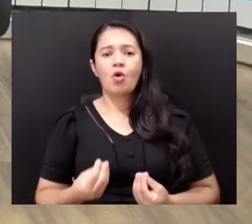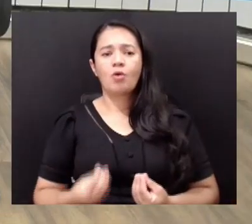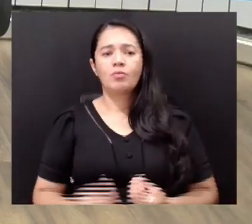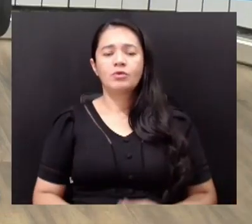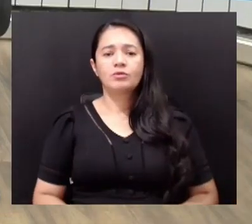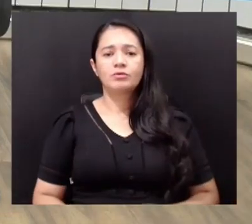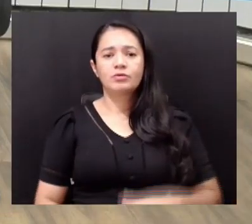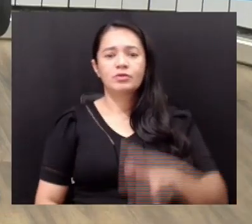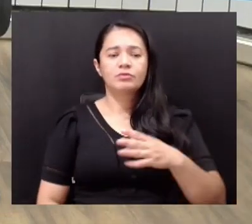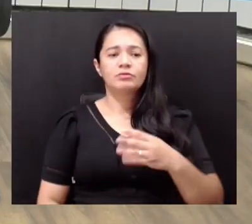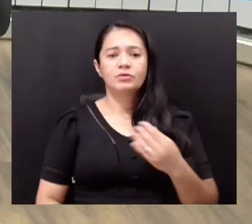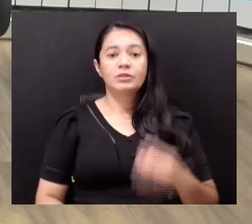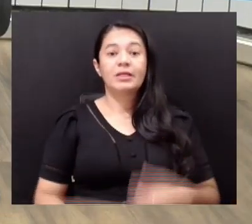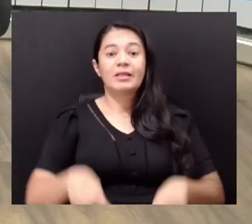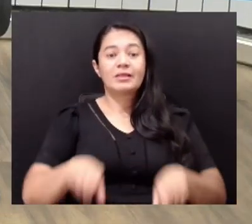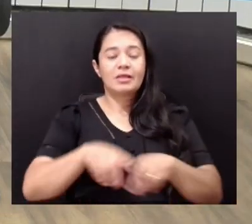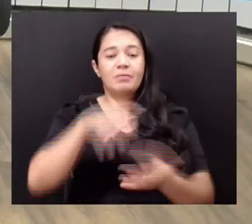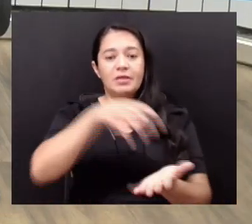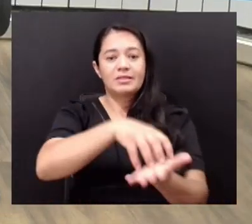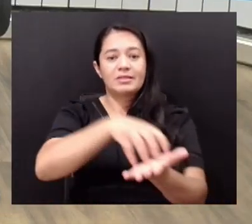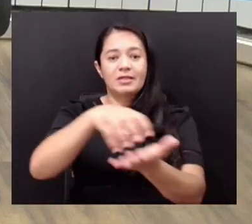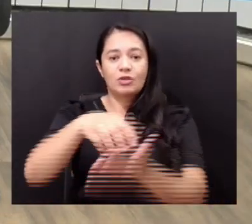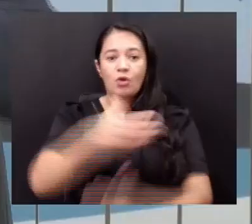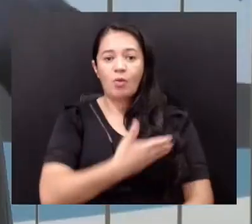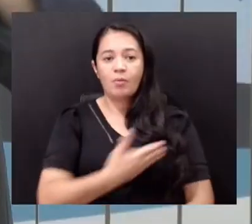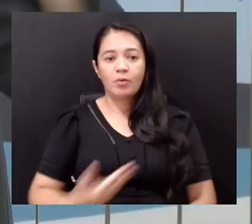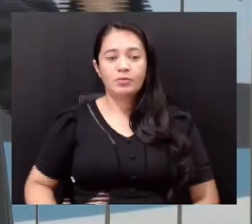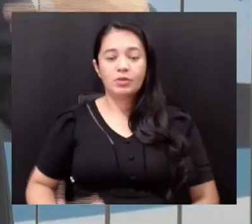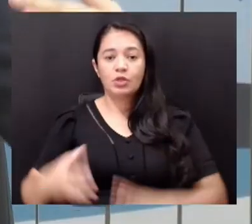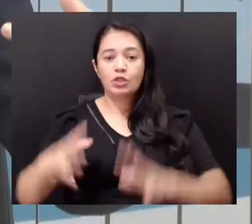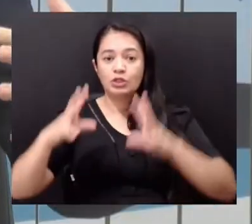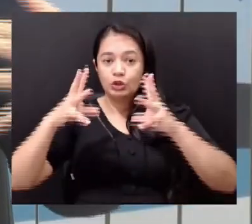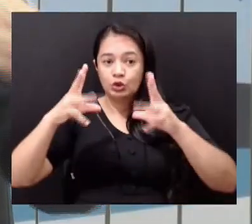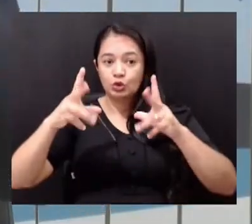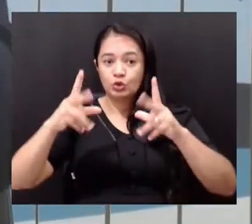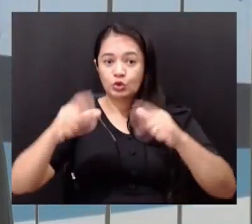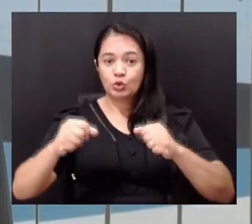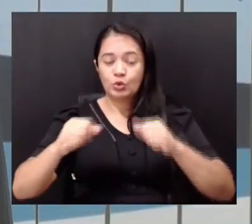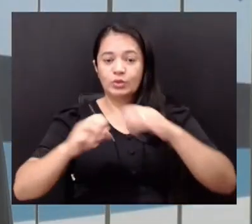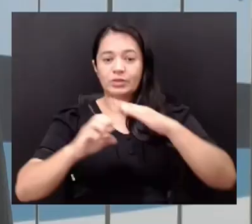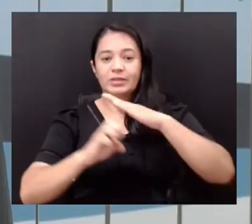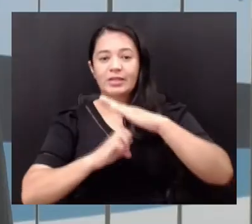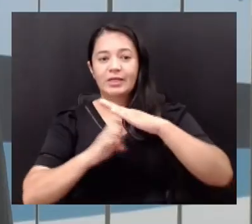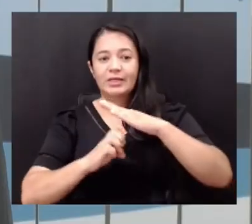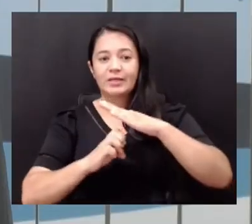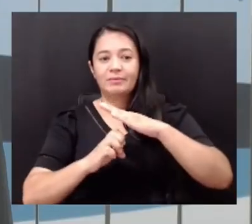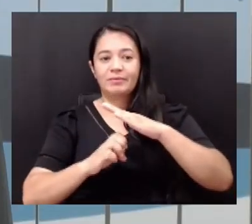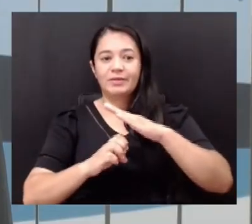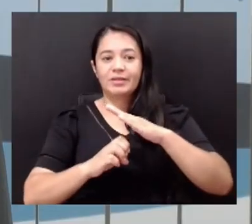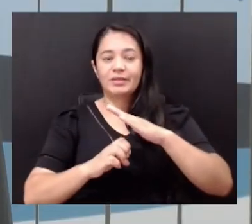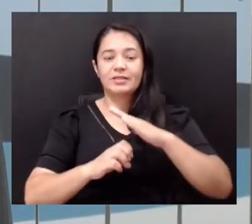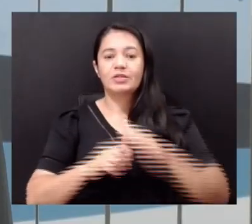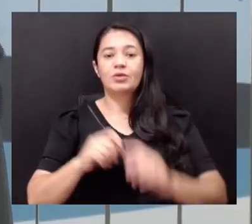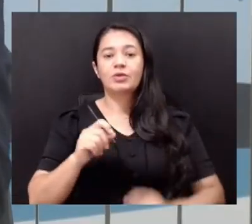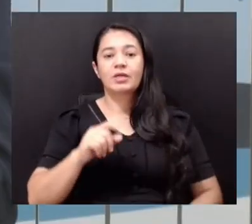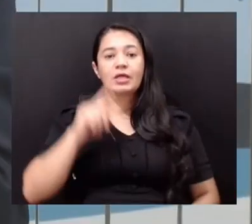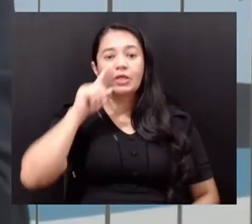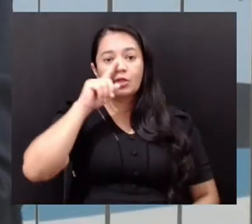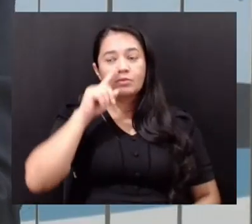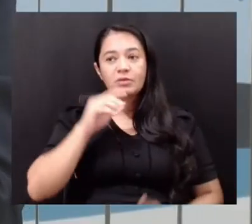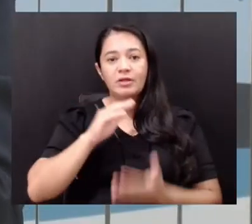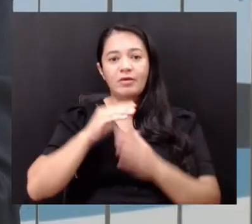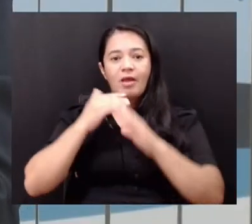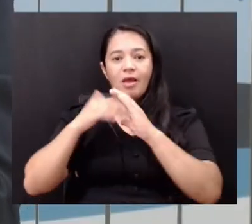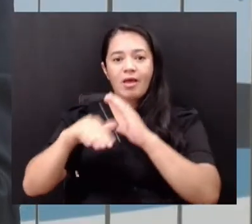público? Todas as empresas que repassam para o governo os seus riscos ocupacionais, elas vão ter